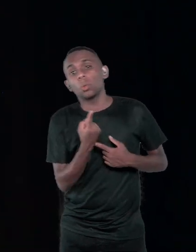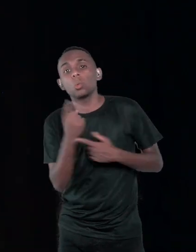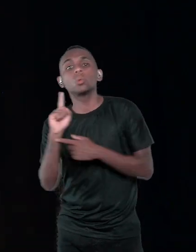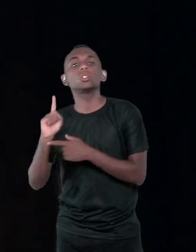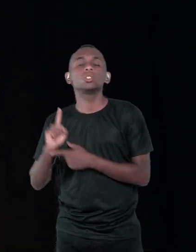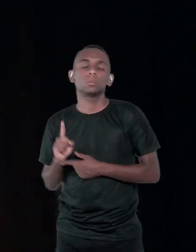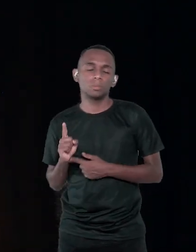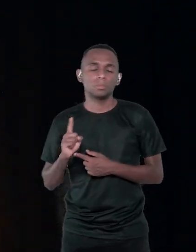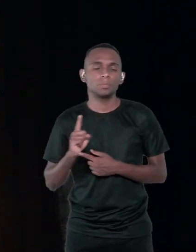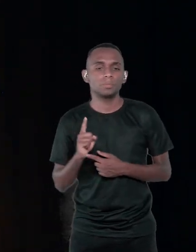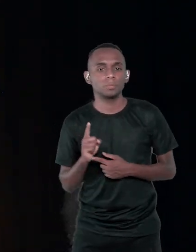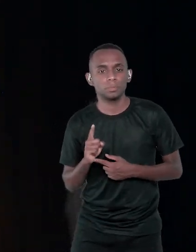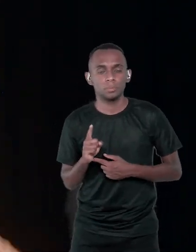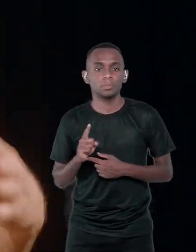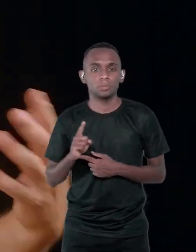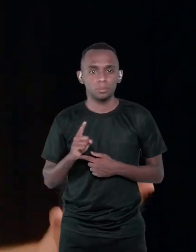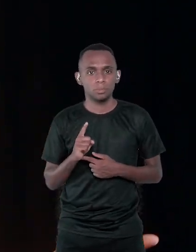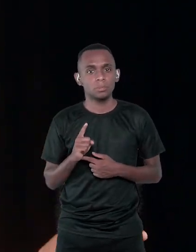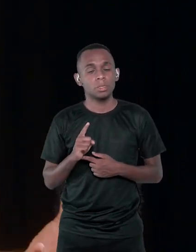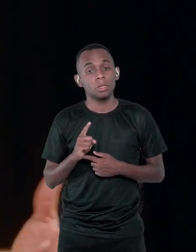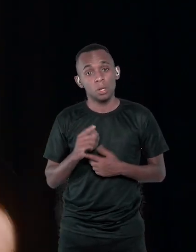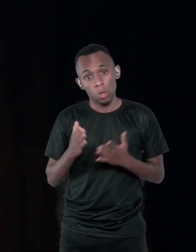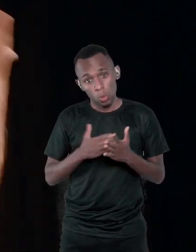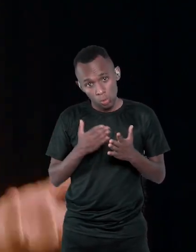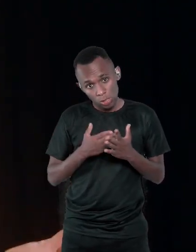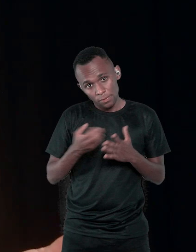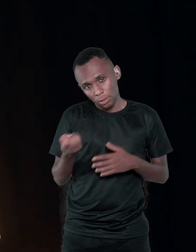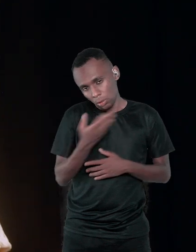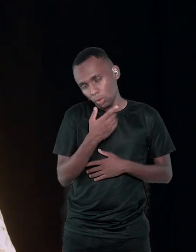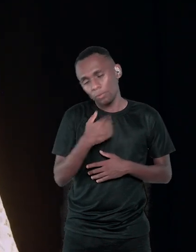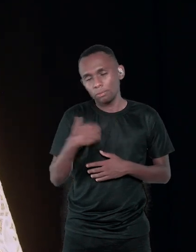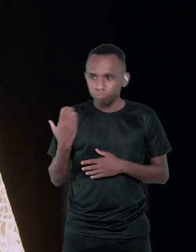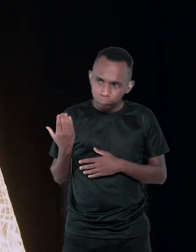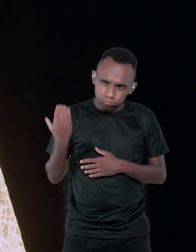último, o livro mais recente meu publicado, ele é de